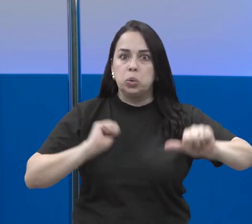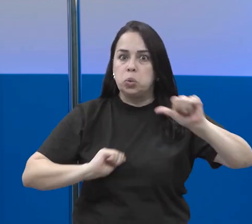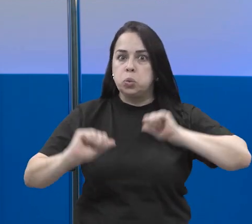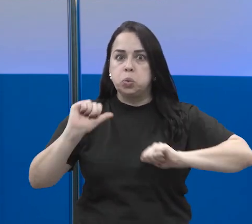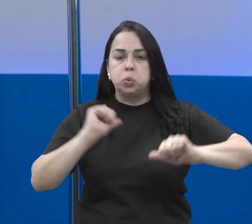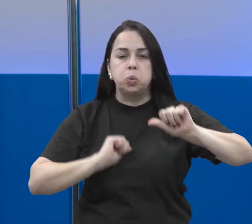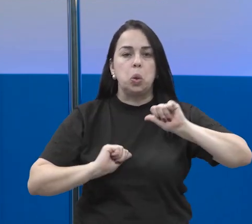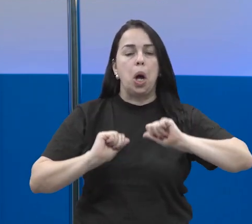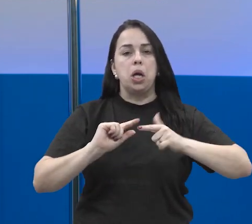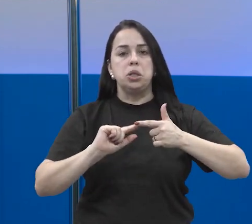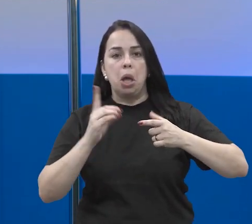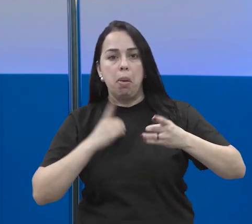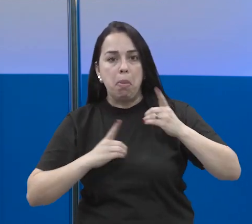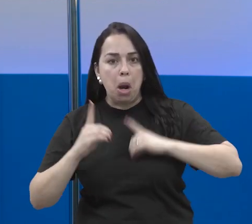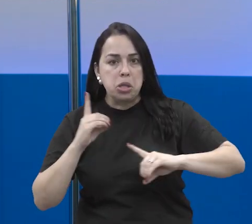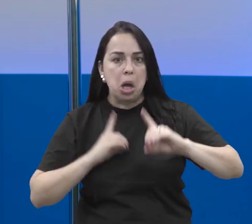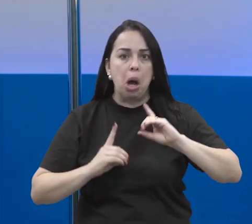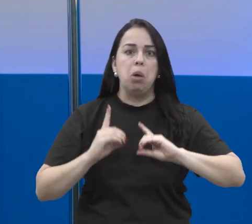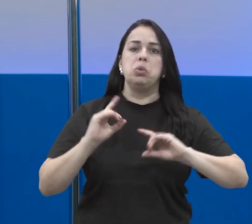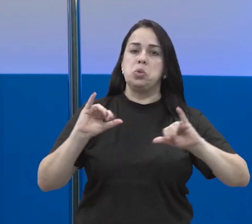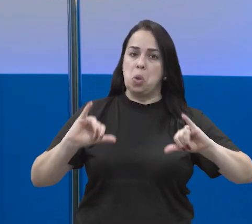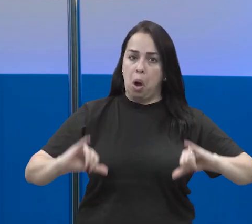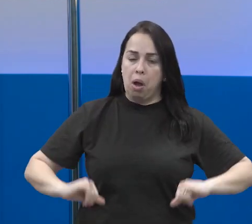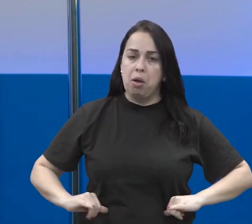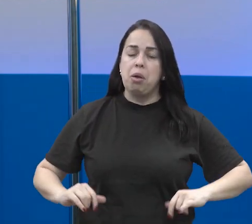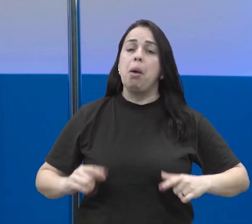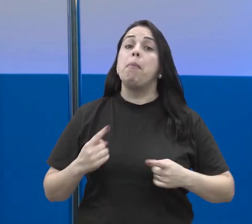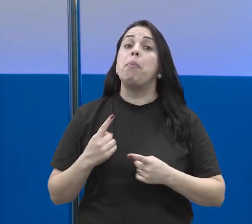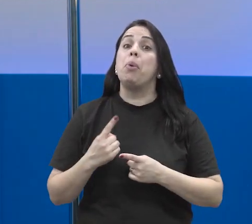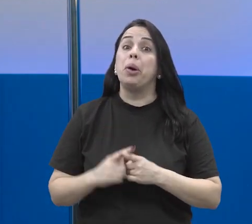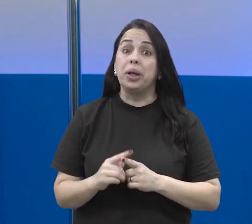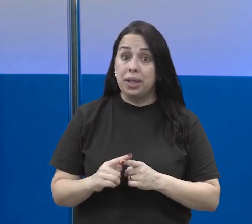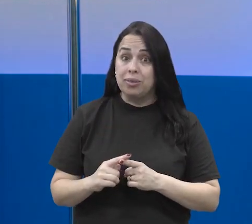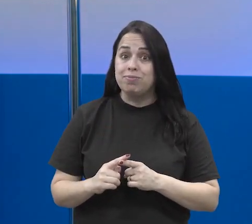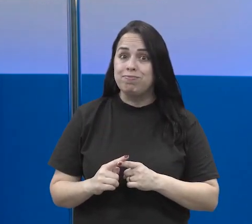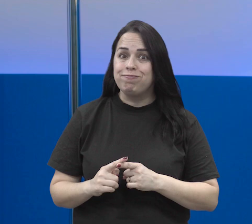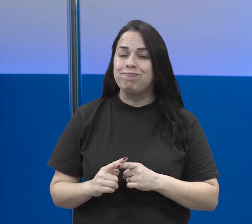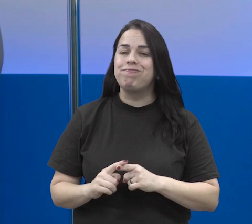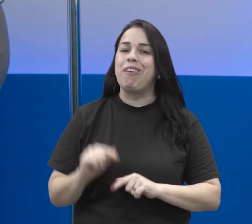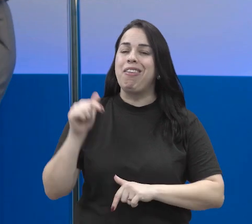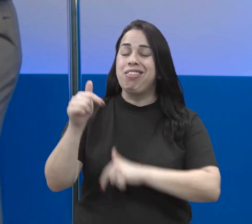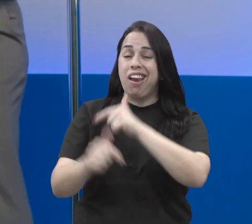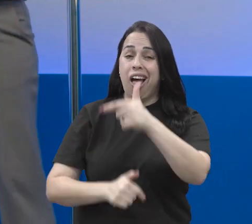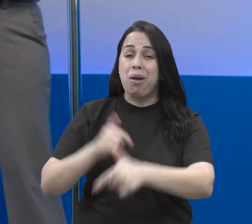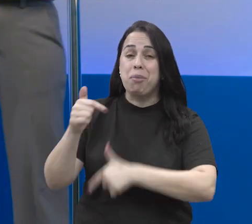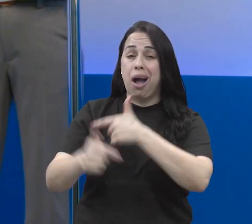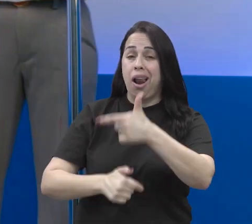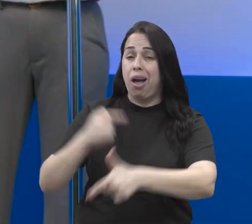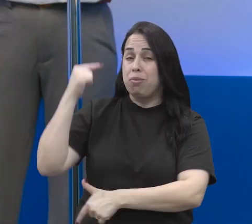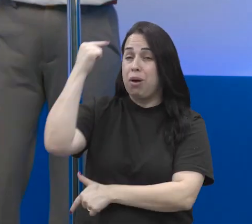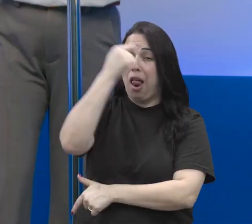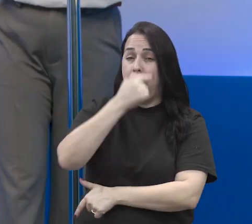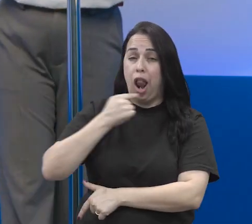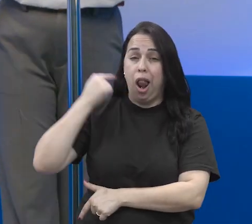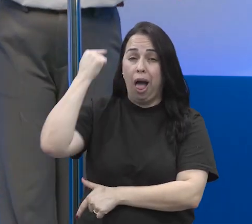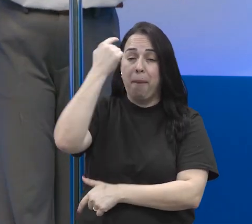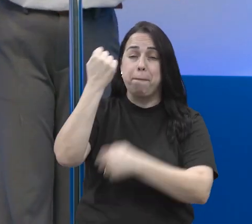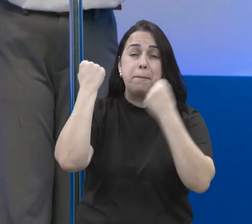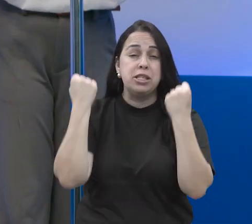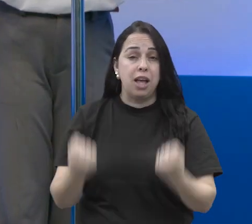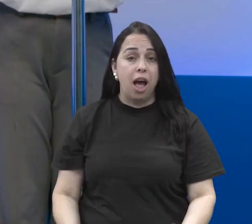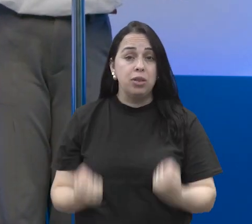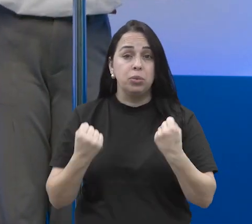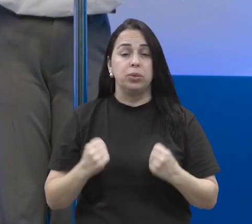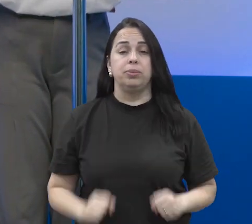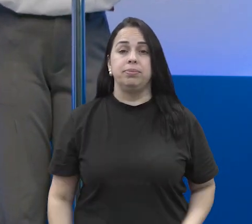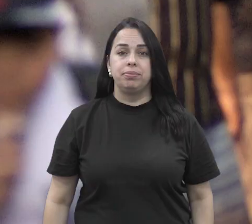transtorno mental, como ansiedade e depressão. Entre as razões apontadas está a carga horária excessiva